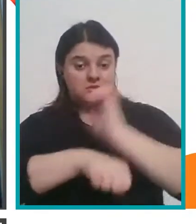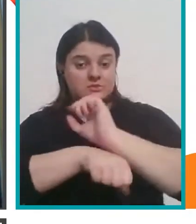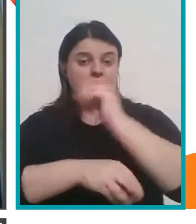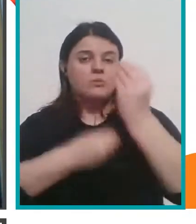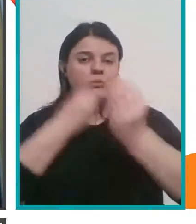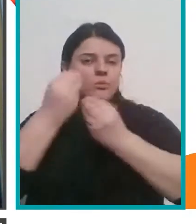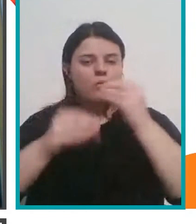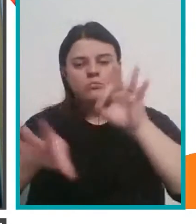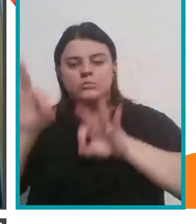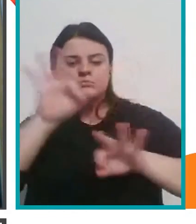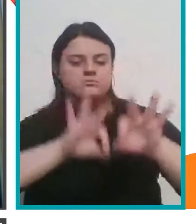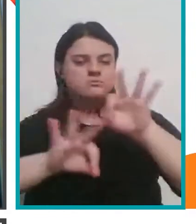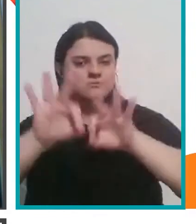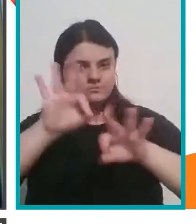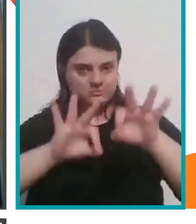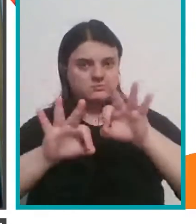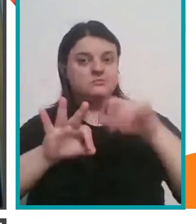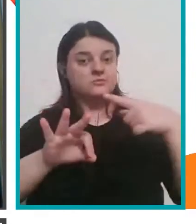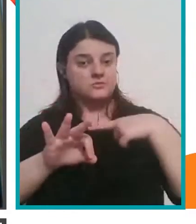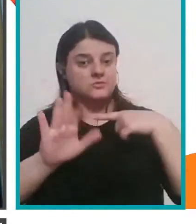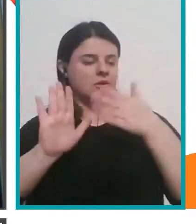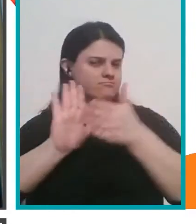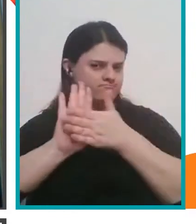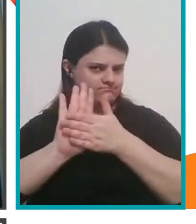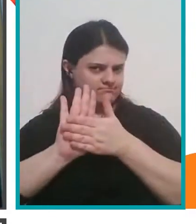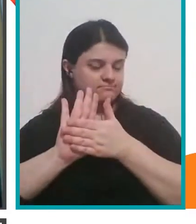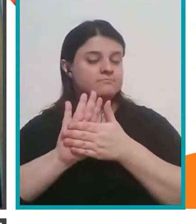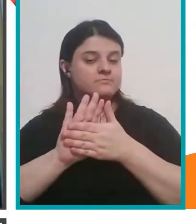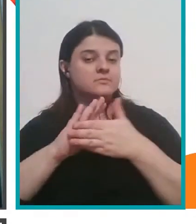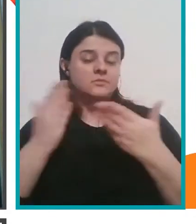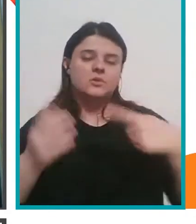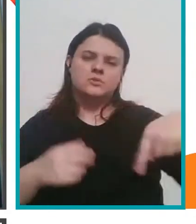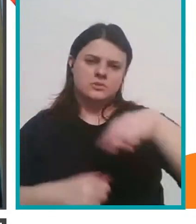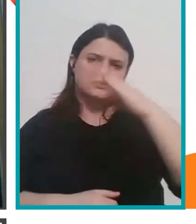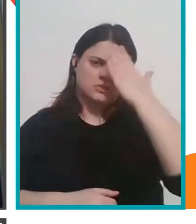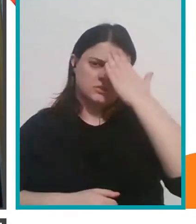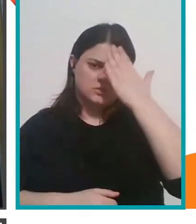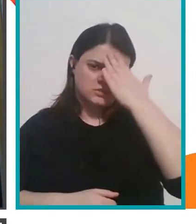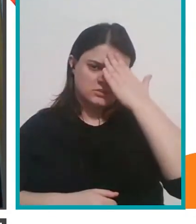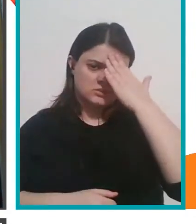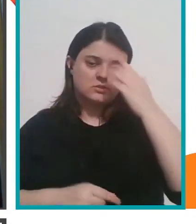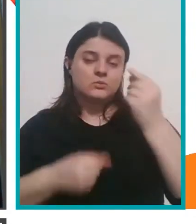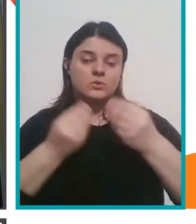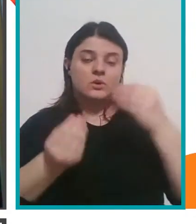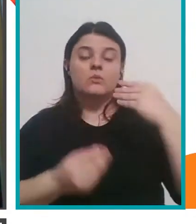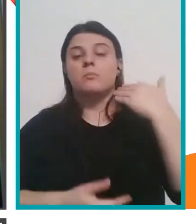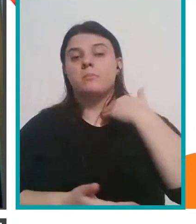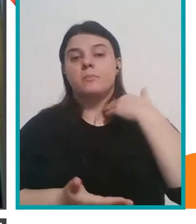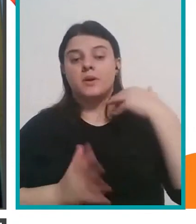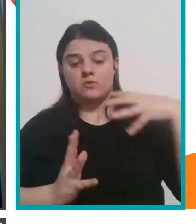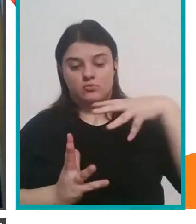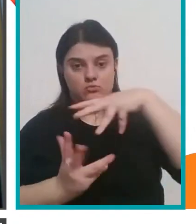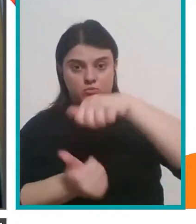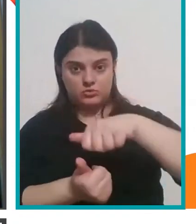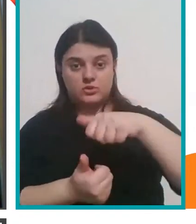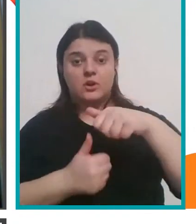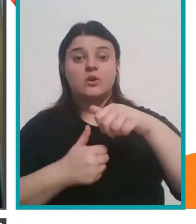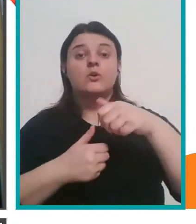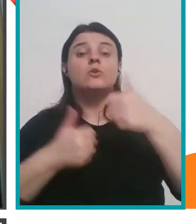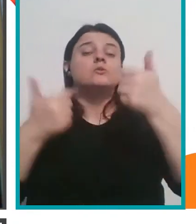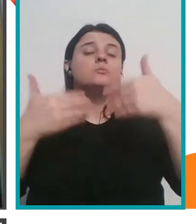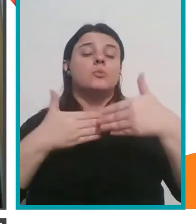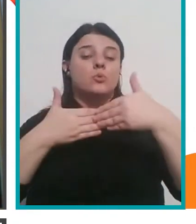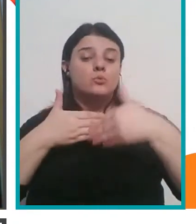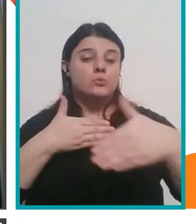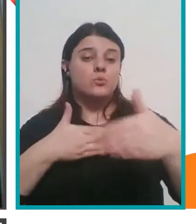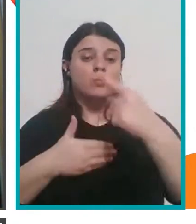coordenar esta agenda nesse momento. A gente sabe que o Banco Mundial diz que nos próximos anos